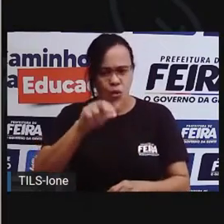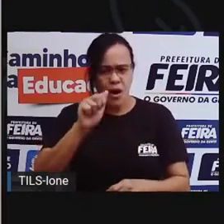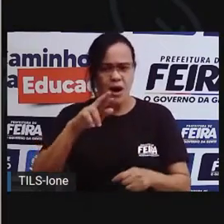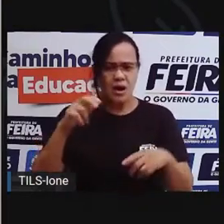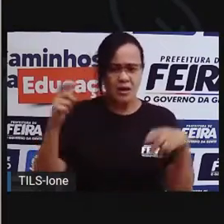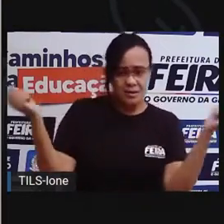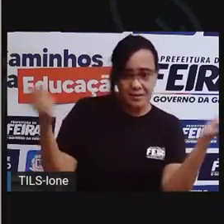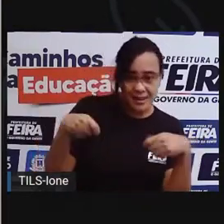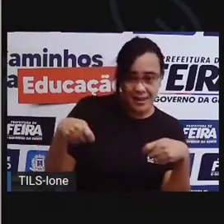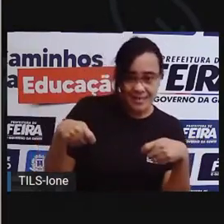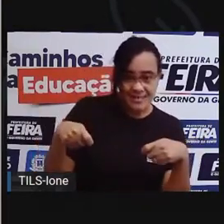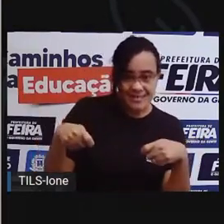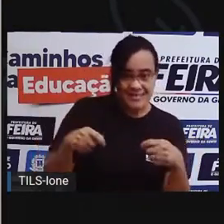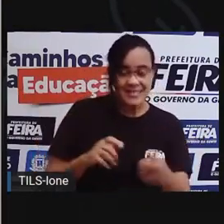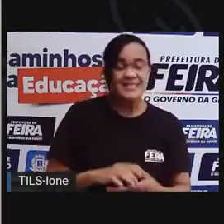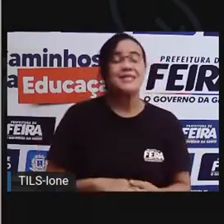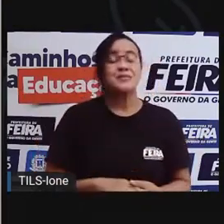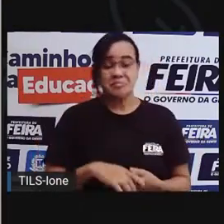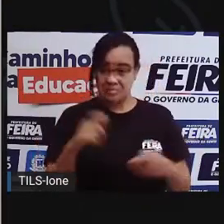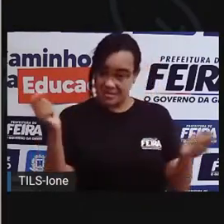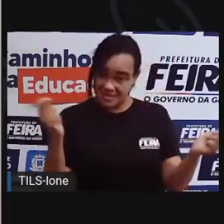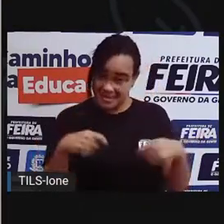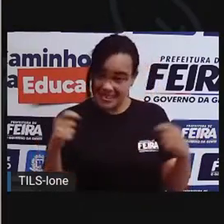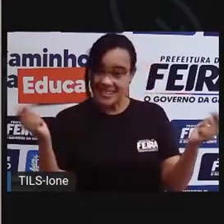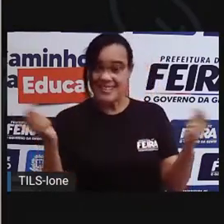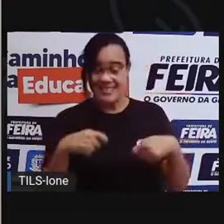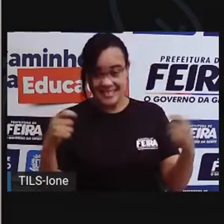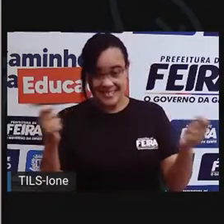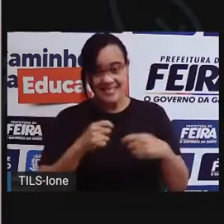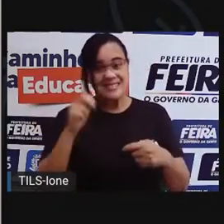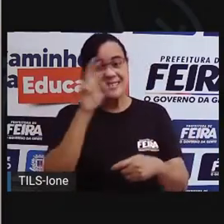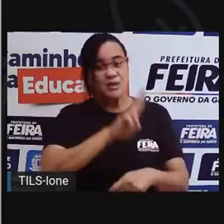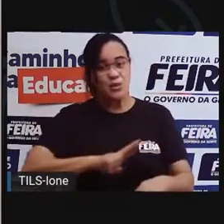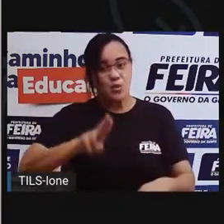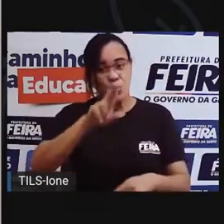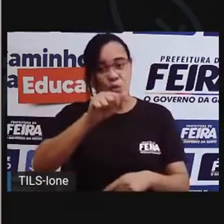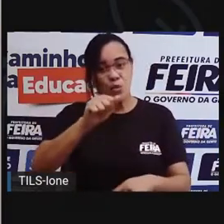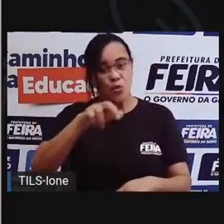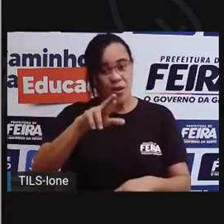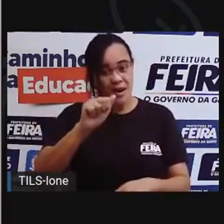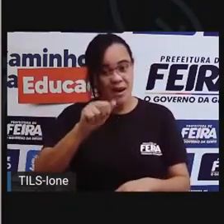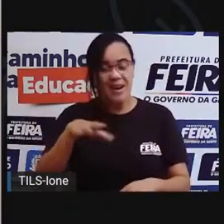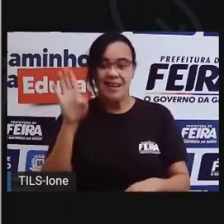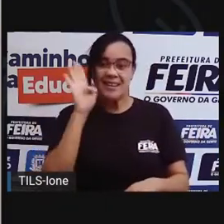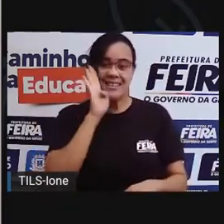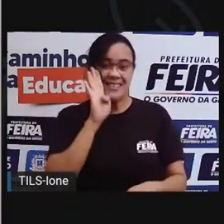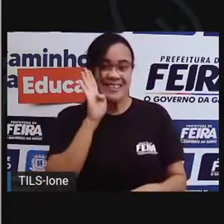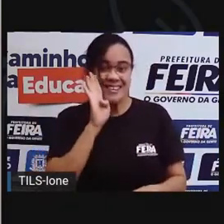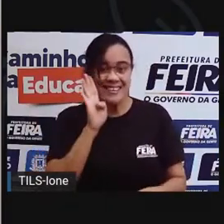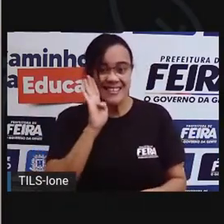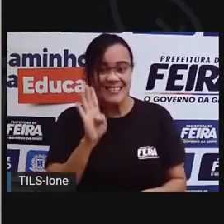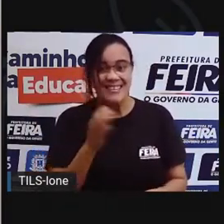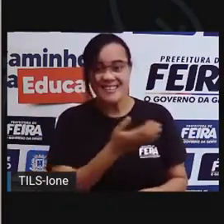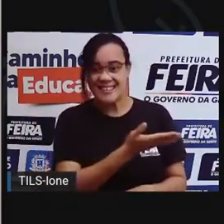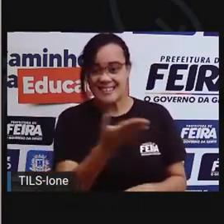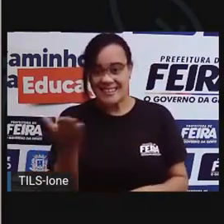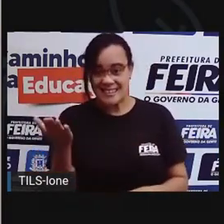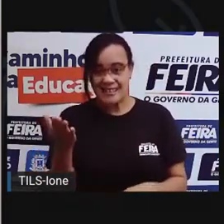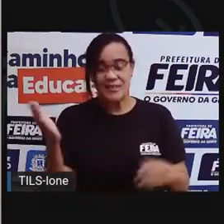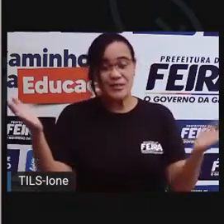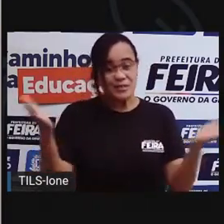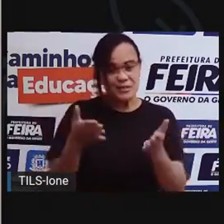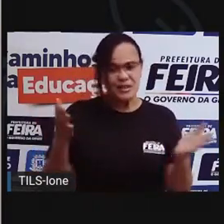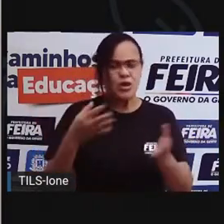para tocar instrumentos usando o ar. Ai, que legal, meninada! Agora a gente quer